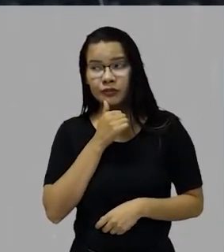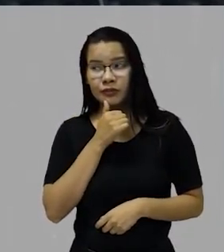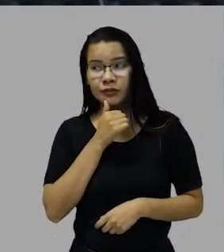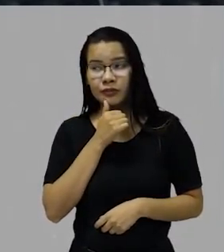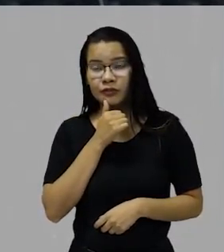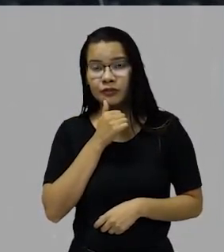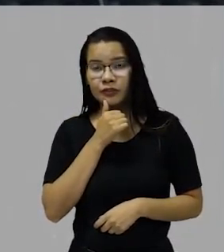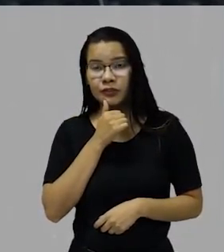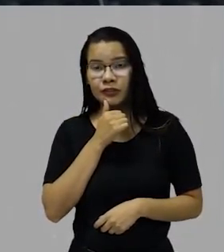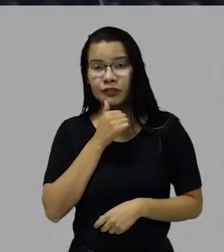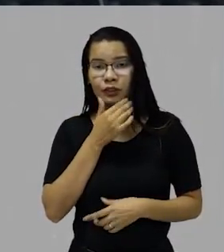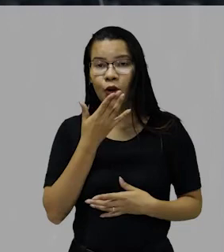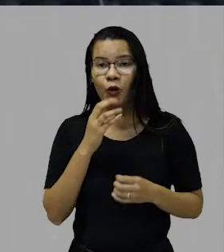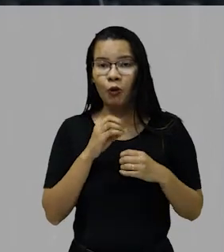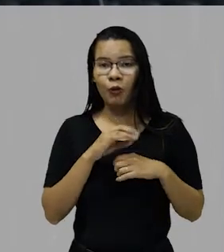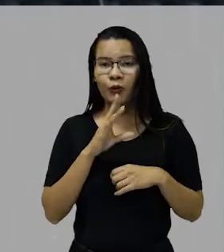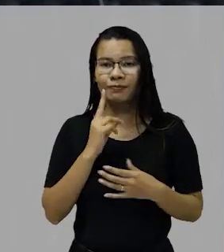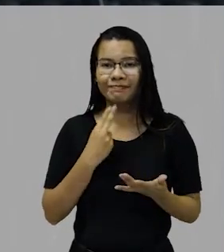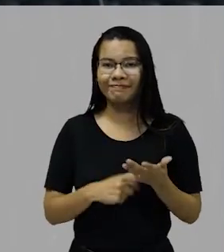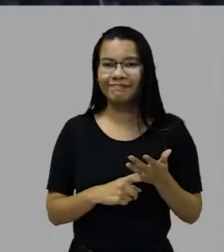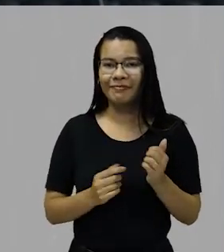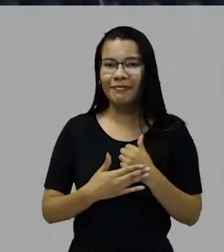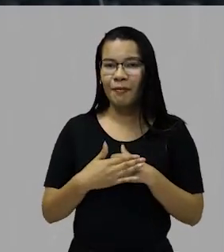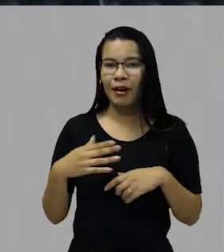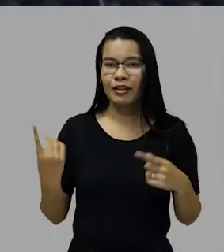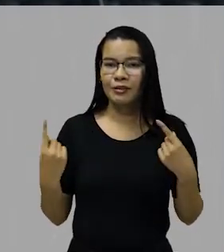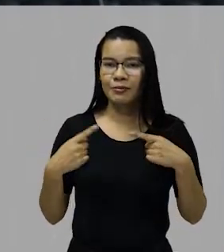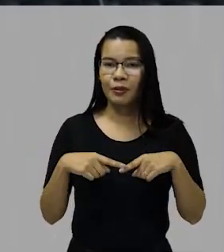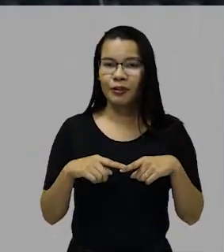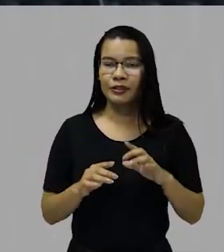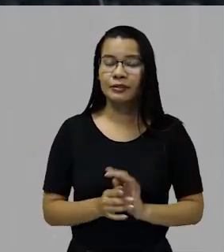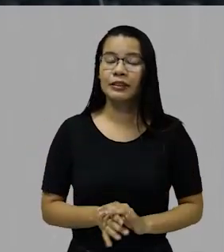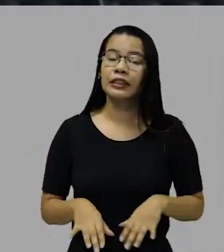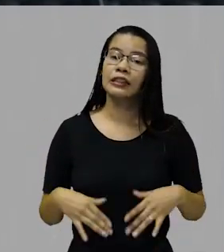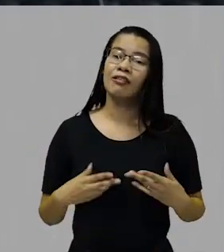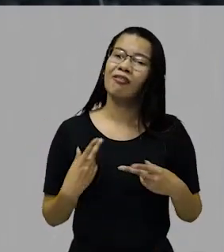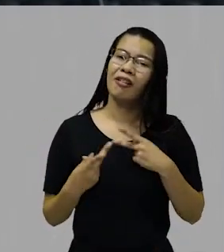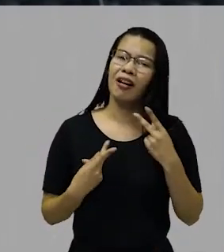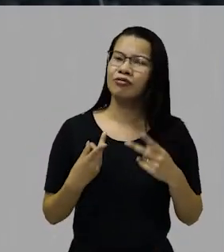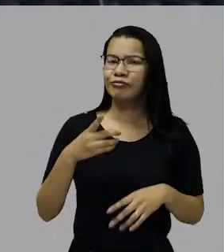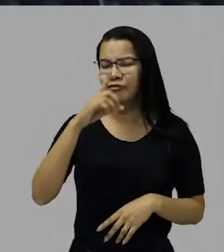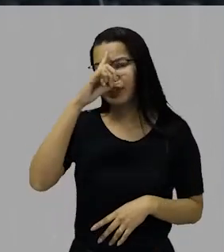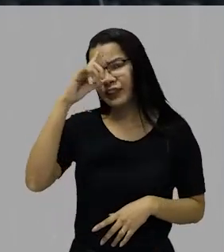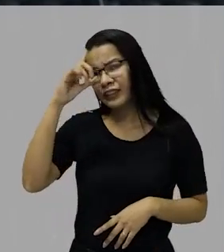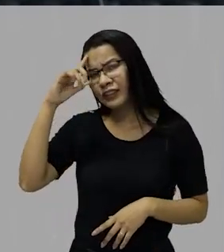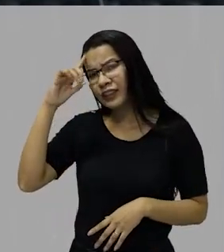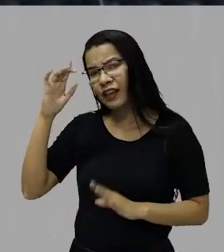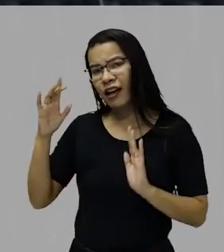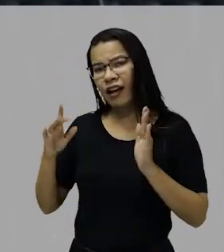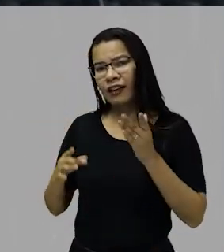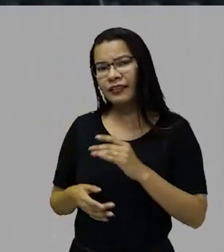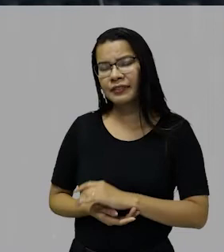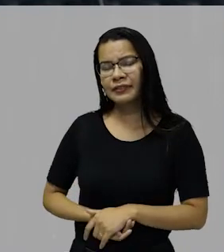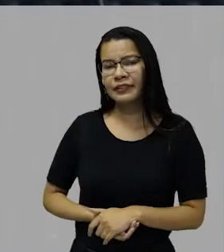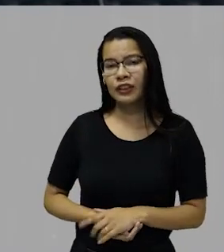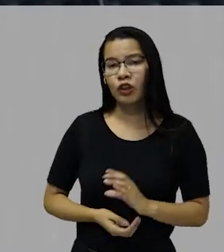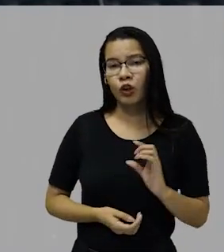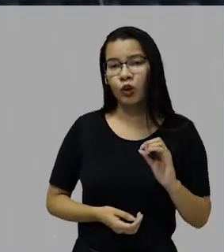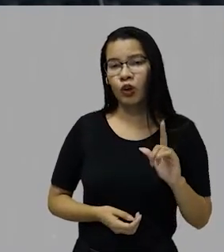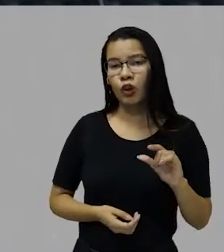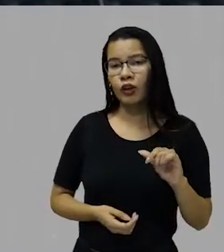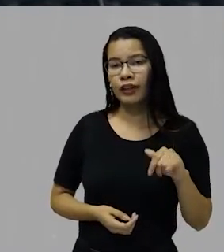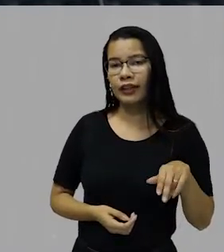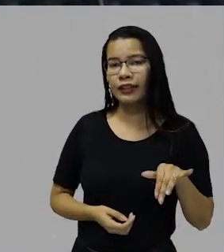ou concordando com o mais próximo, tá? Então, vamos falar aqui da concordância nominal do dia a dia? É na coloquialidade. Coloquialidade, gente, nos